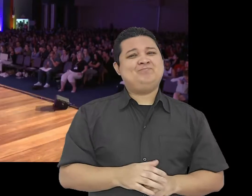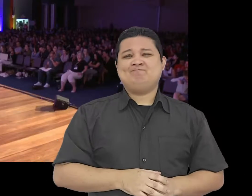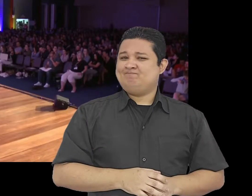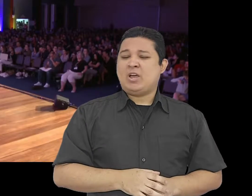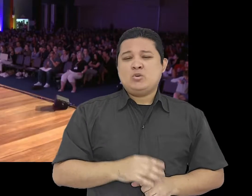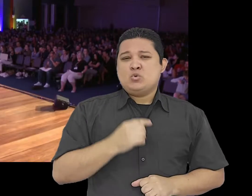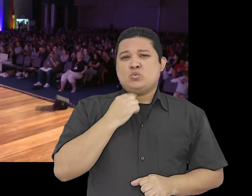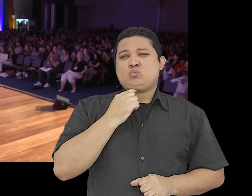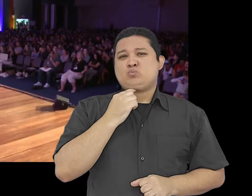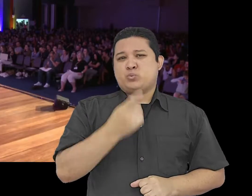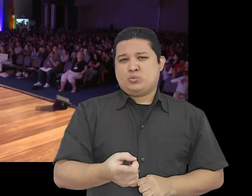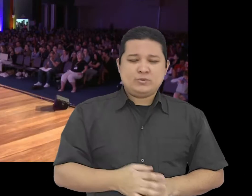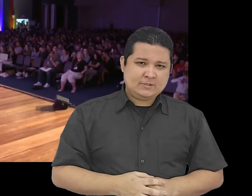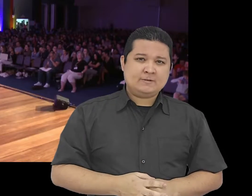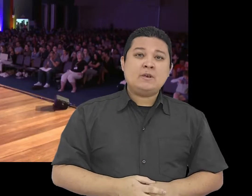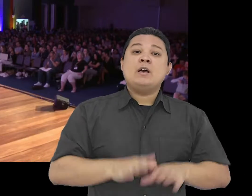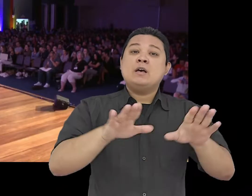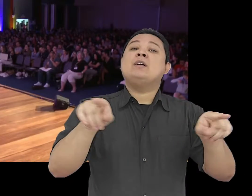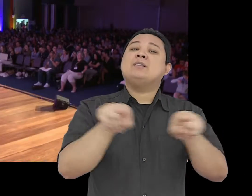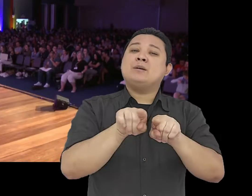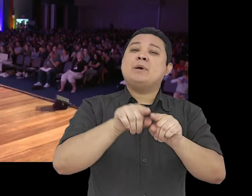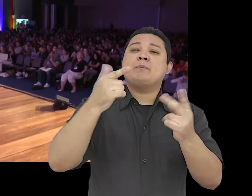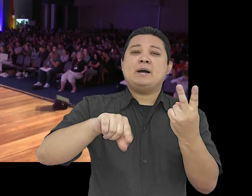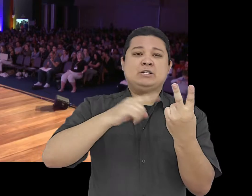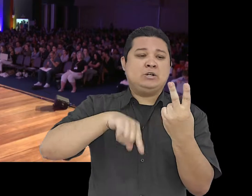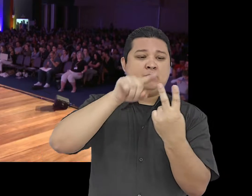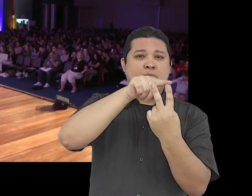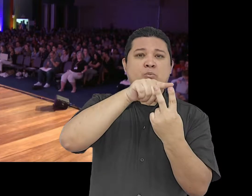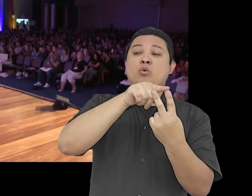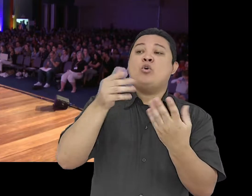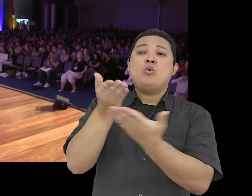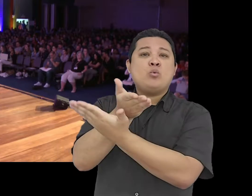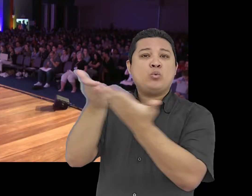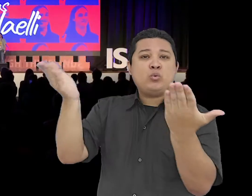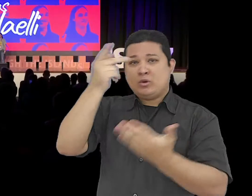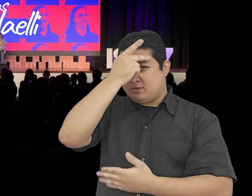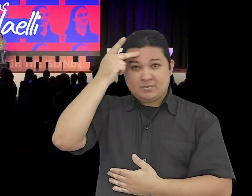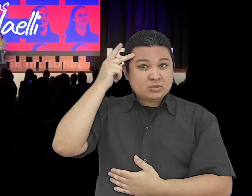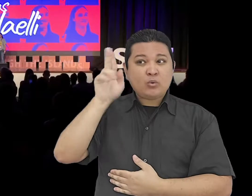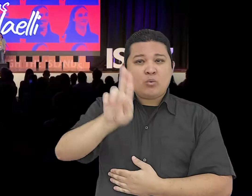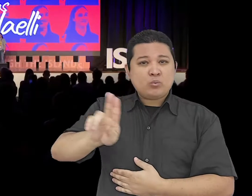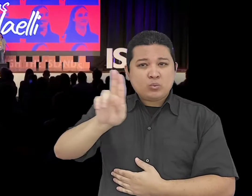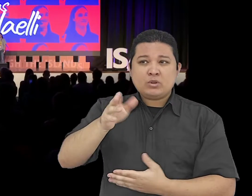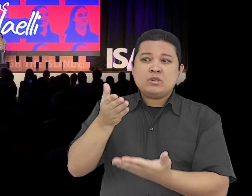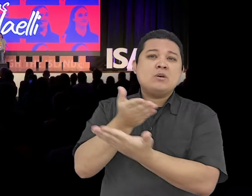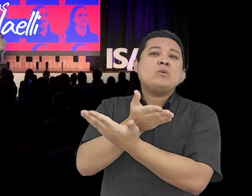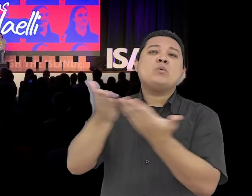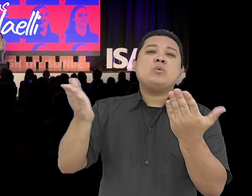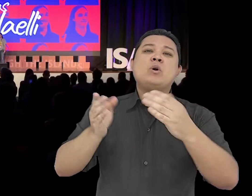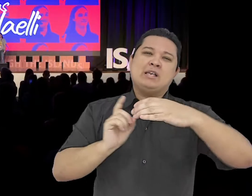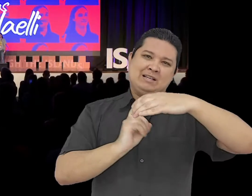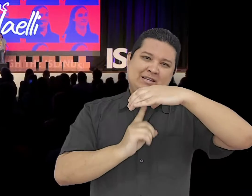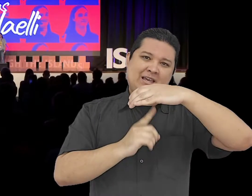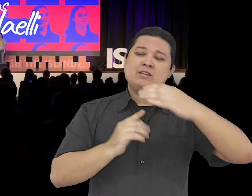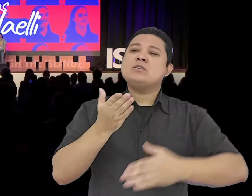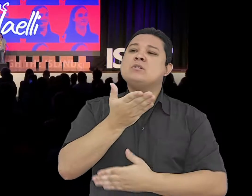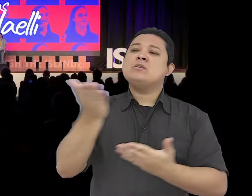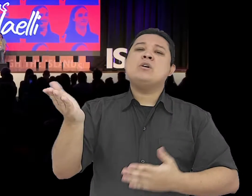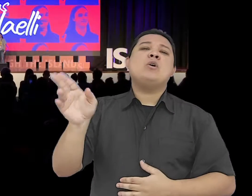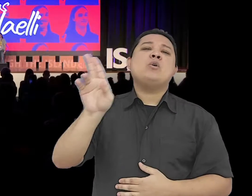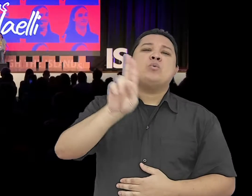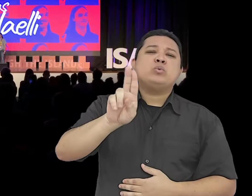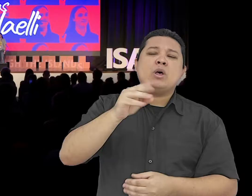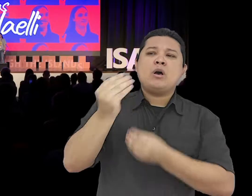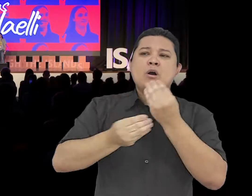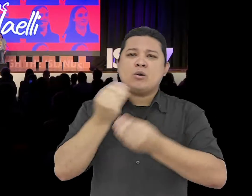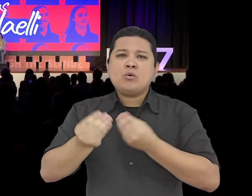problemas, testando, se colocando no lugar de outras pessoas, tentando entender como que elas usam aquelas tecnologias e simulando como se fossem os mesmos